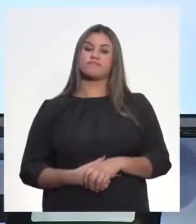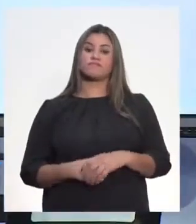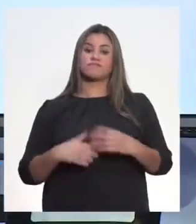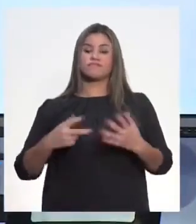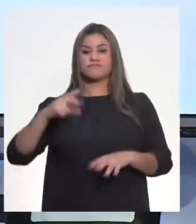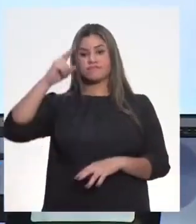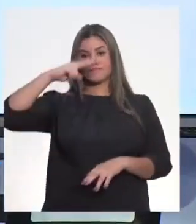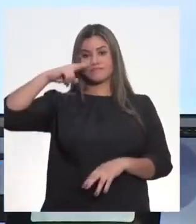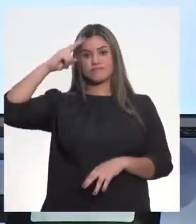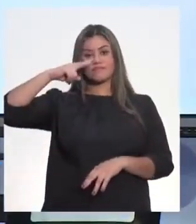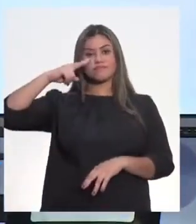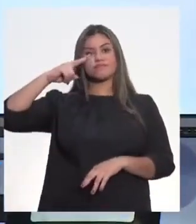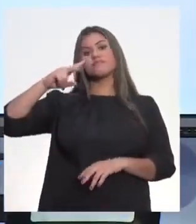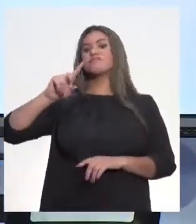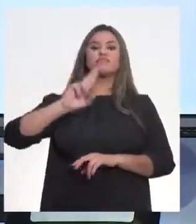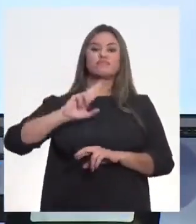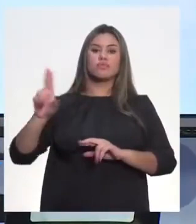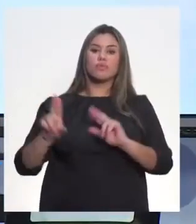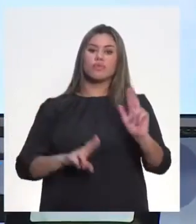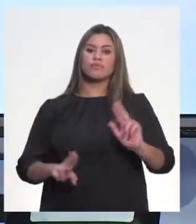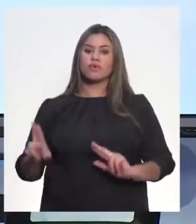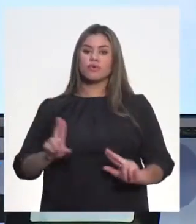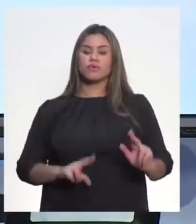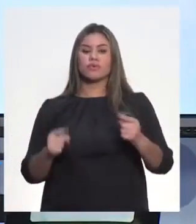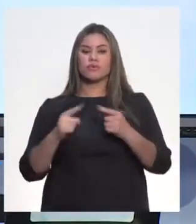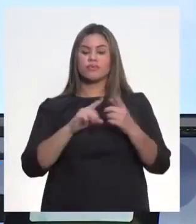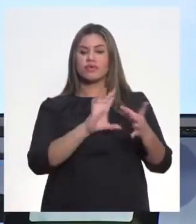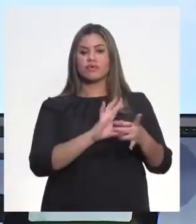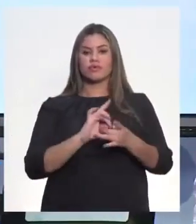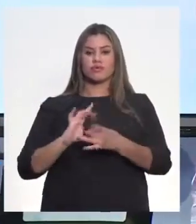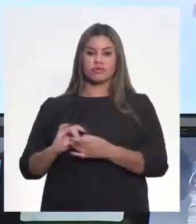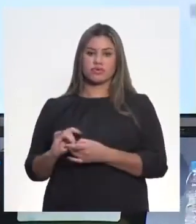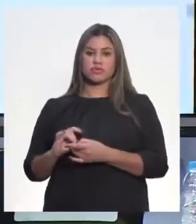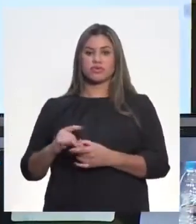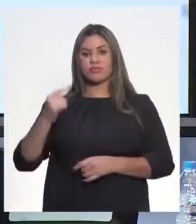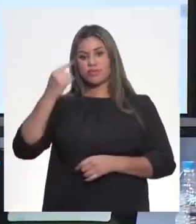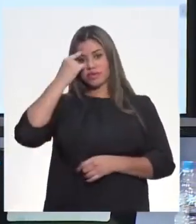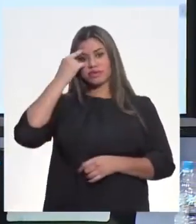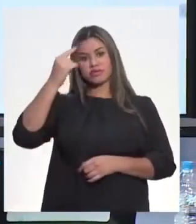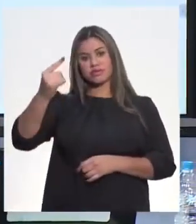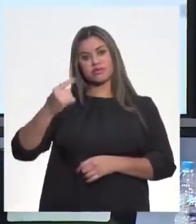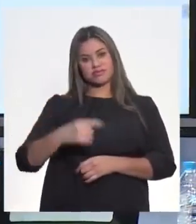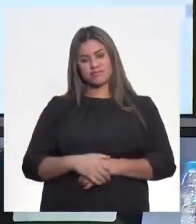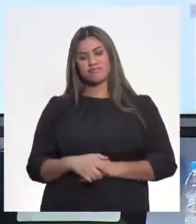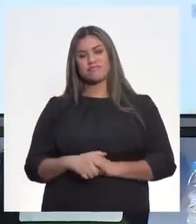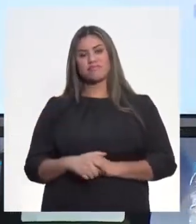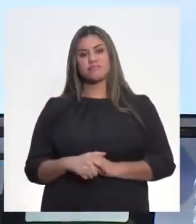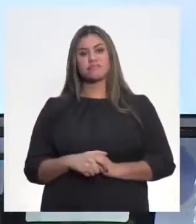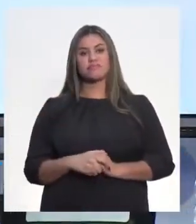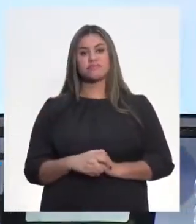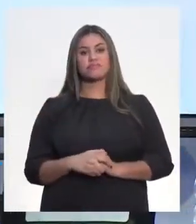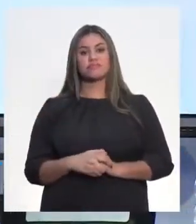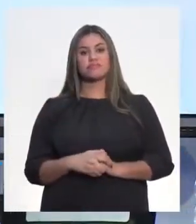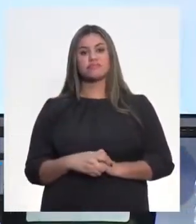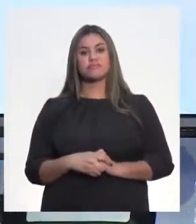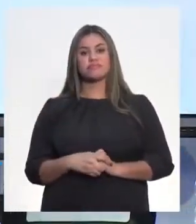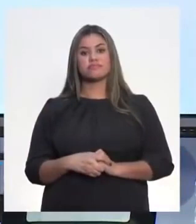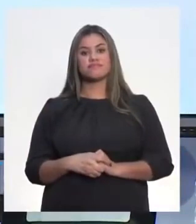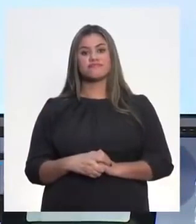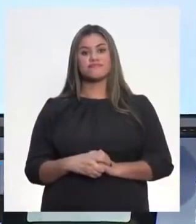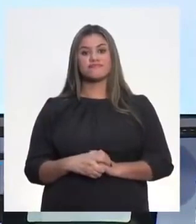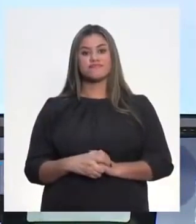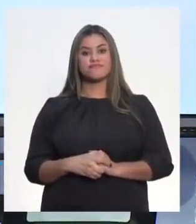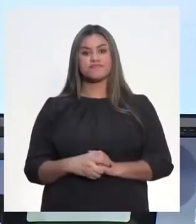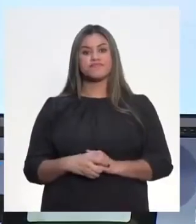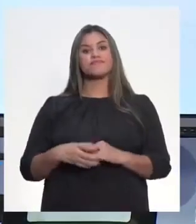relembrar quais são as nomenclaturas que a gente usa nesse contexto, considerando aquele problema que a gente viu ontem. Então vocês lembram que